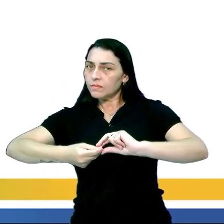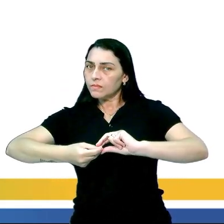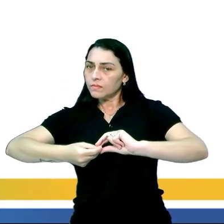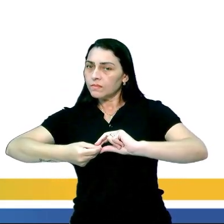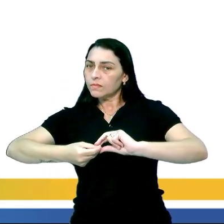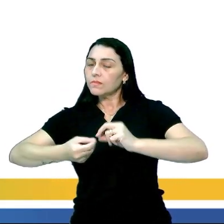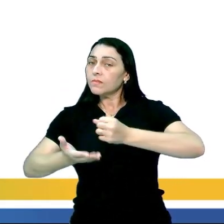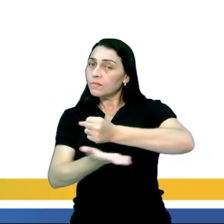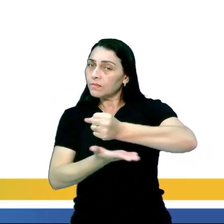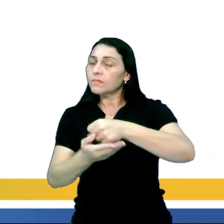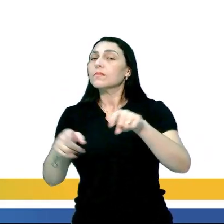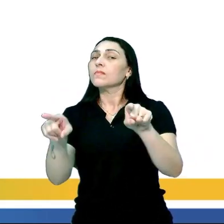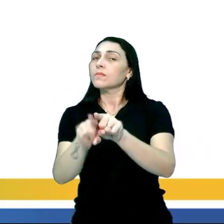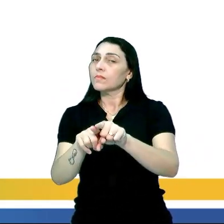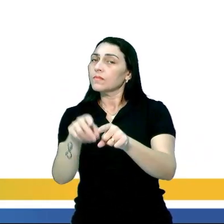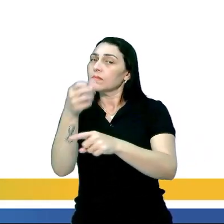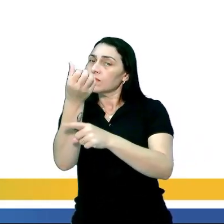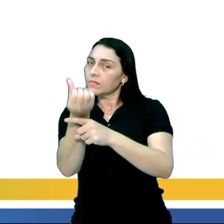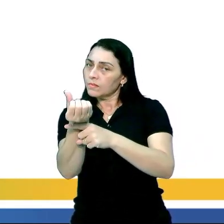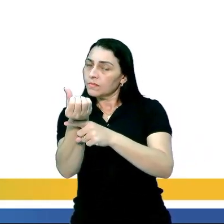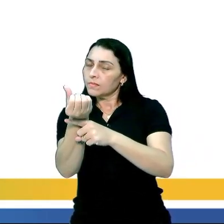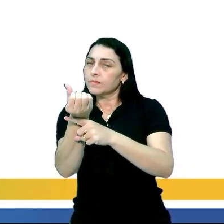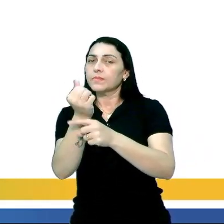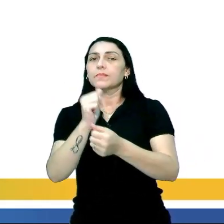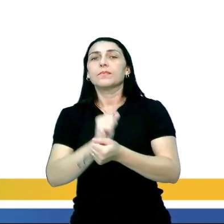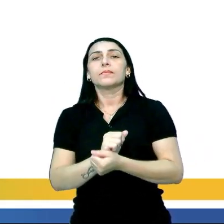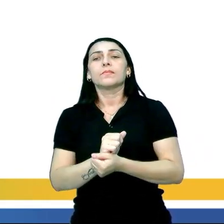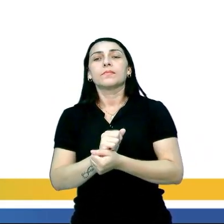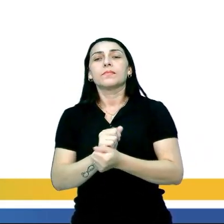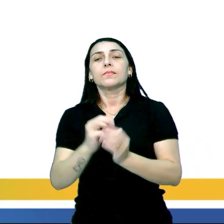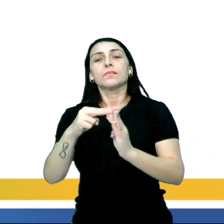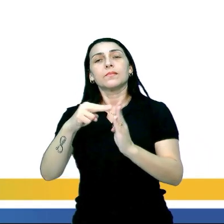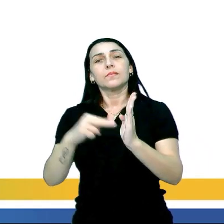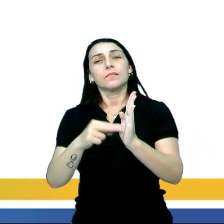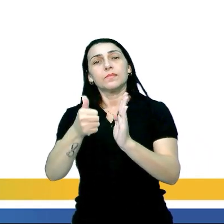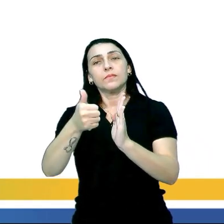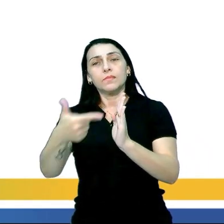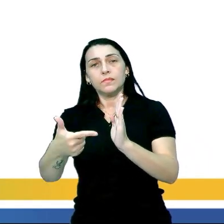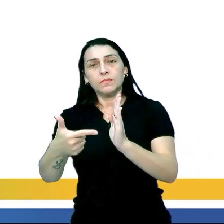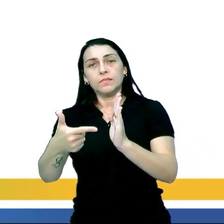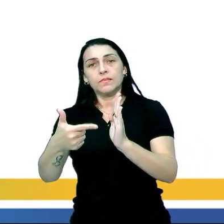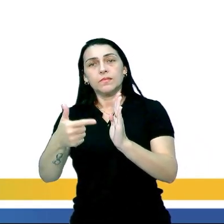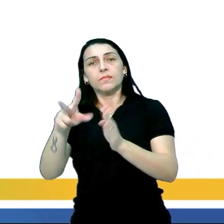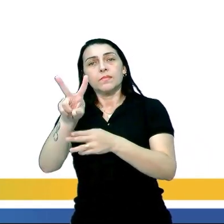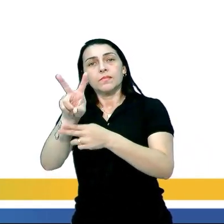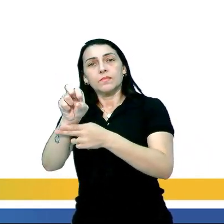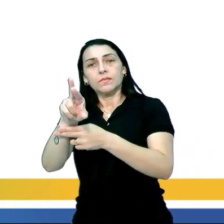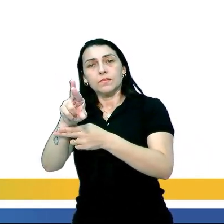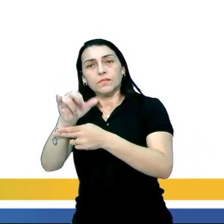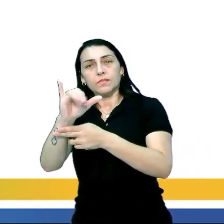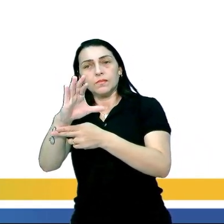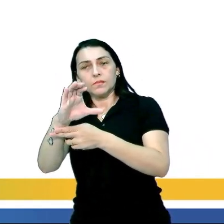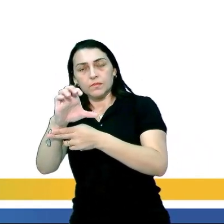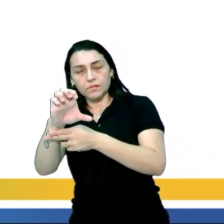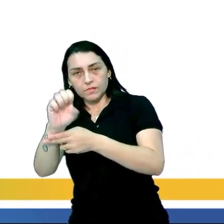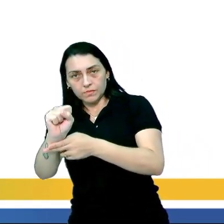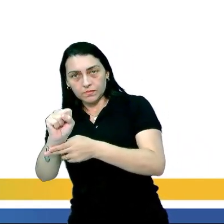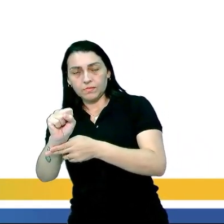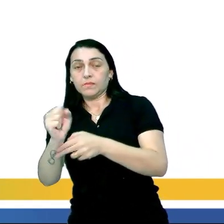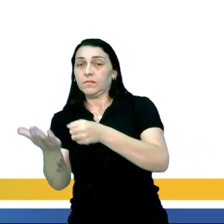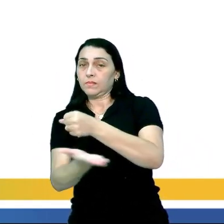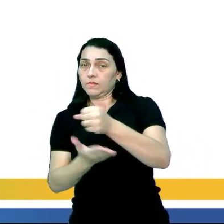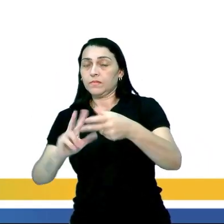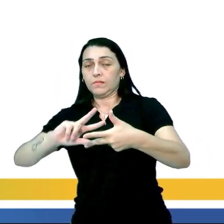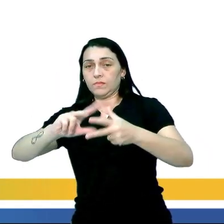logicamente, a parte de baixo também vai ter 6. Então, o prisma tem 12 vértices e o antiprisma, por ser de